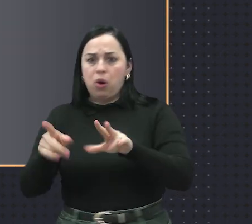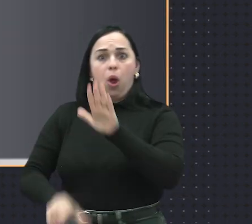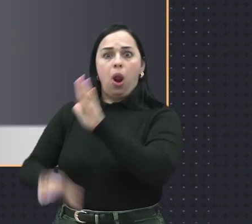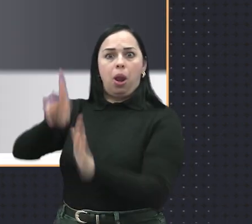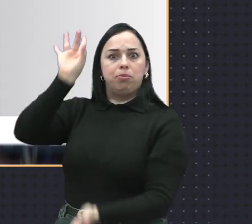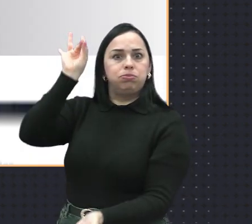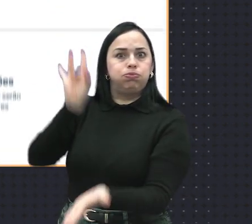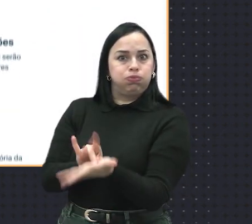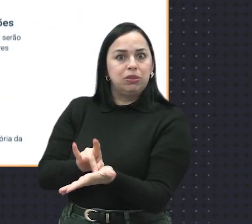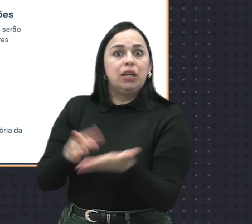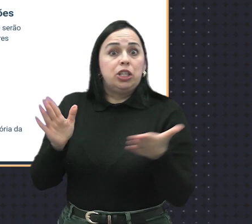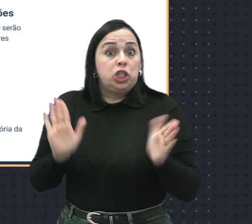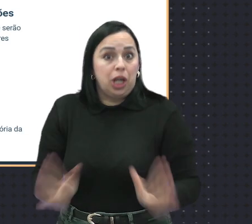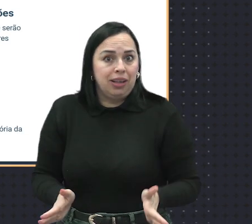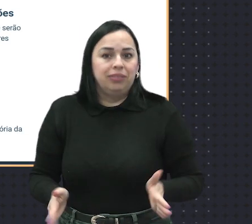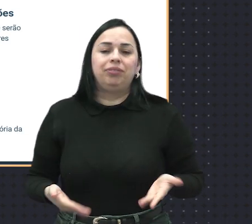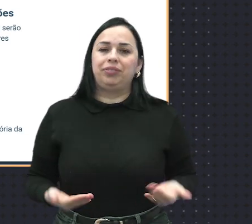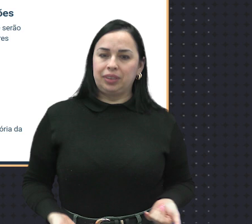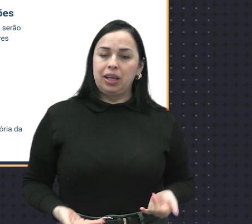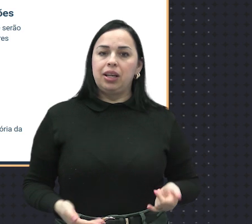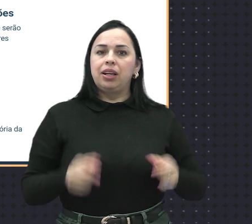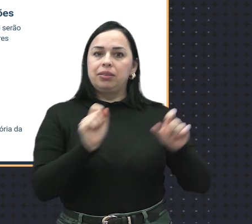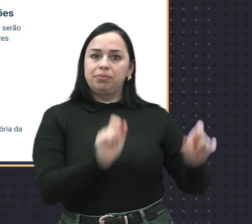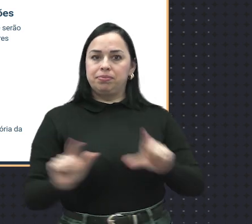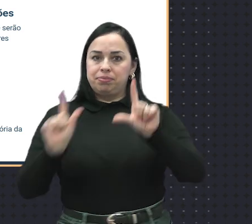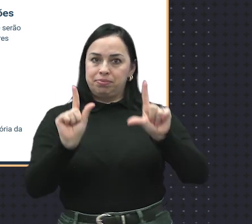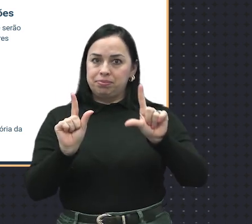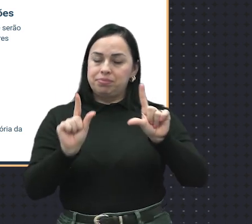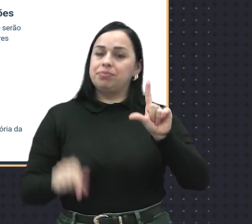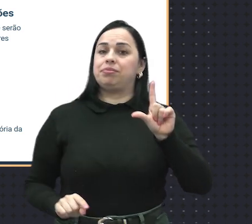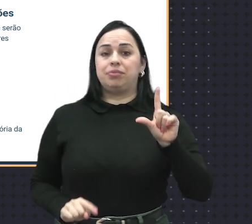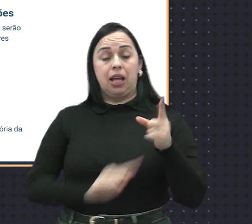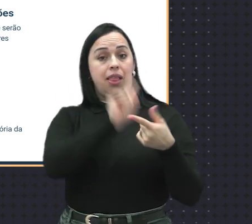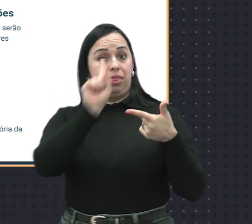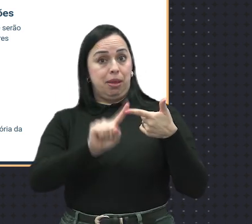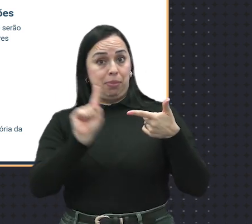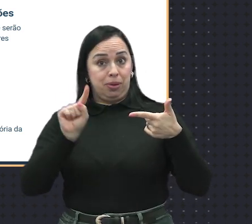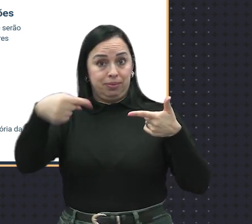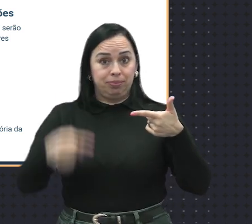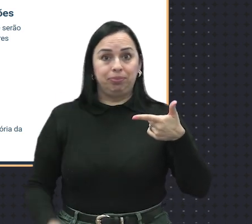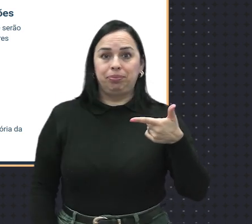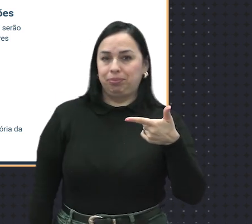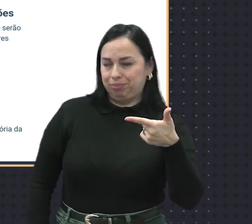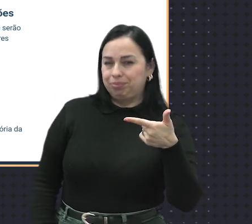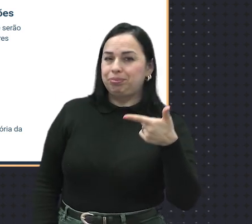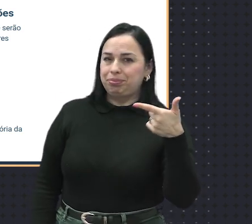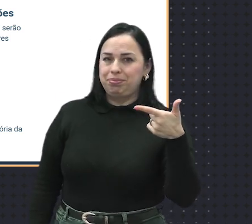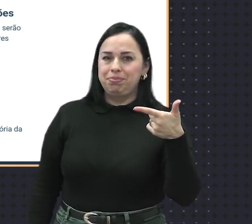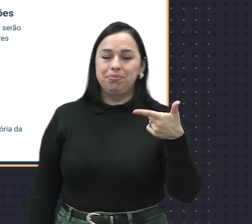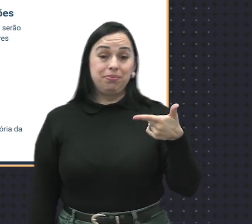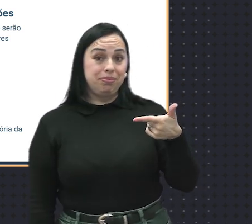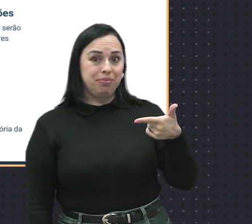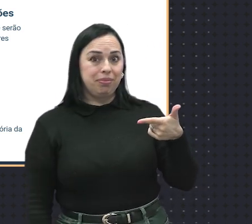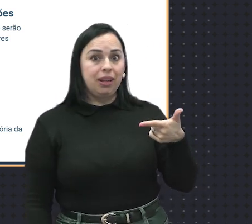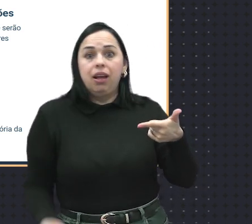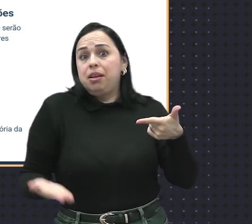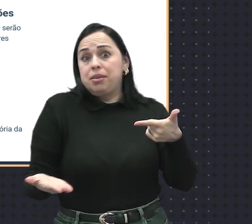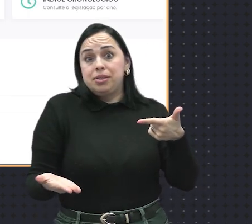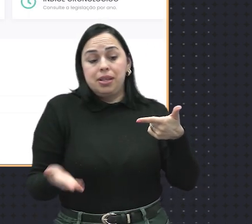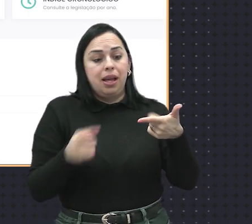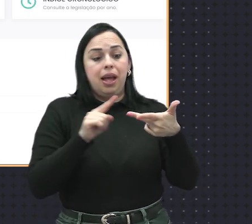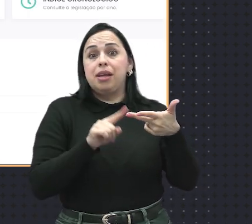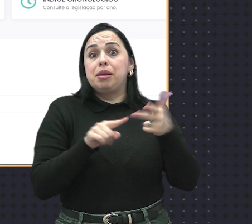propostas sancionadas que já estão em vigor em São José. Basta clicar em Atividade Legislativa, depois em Legislação